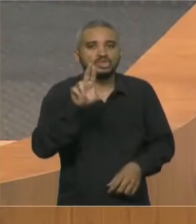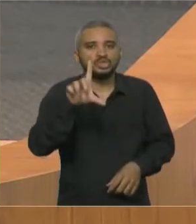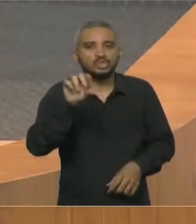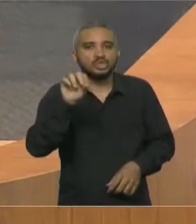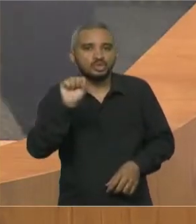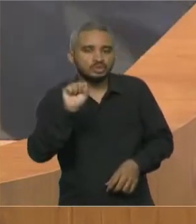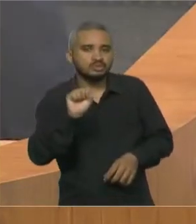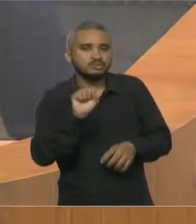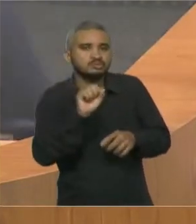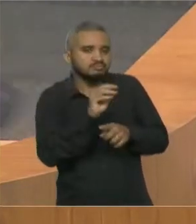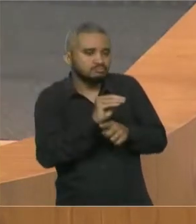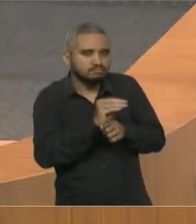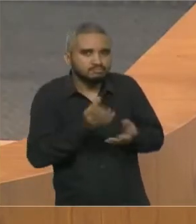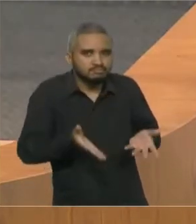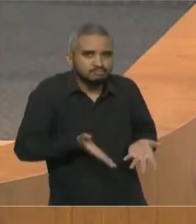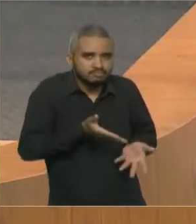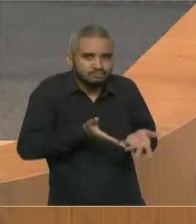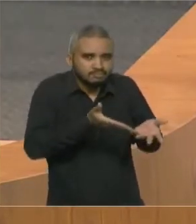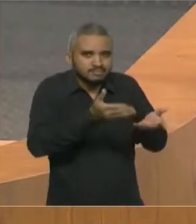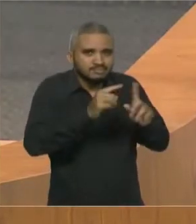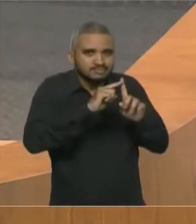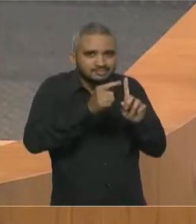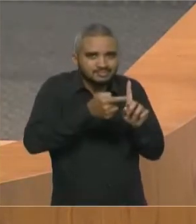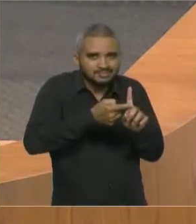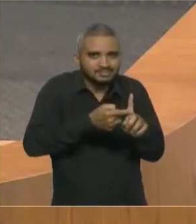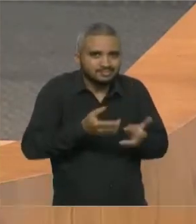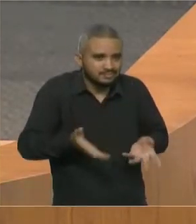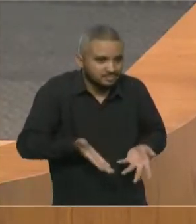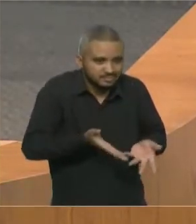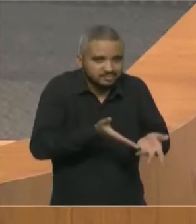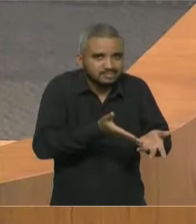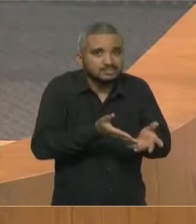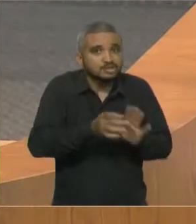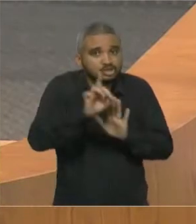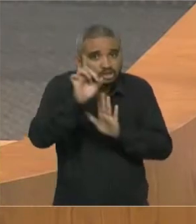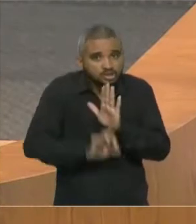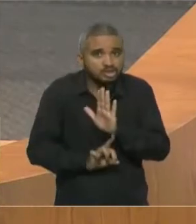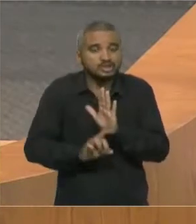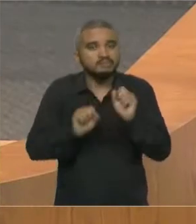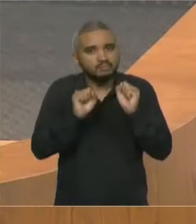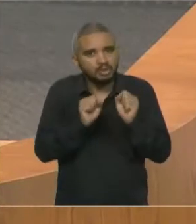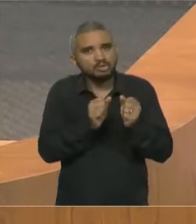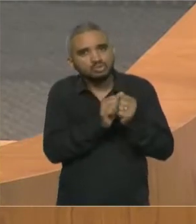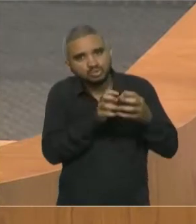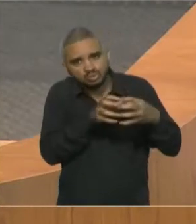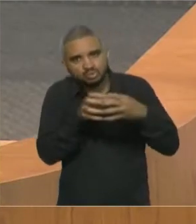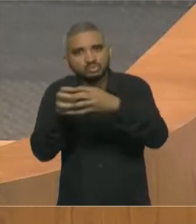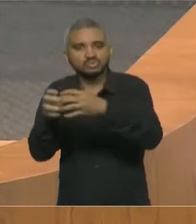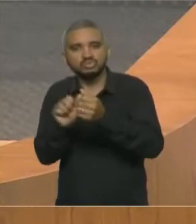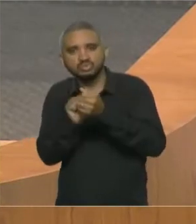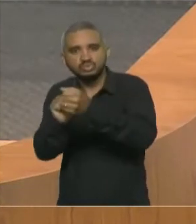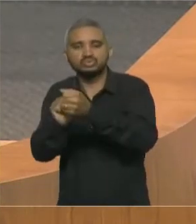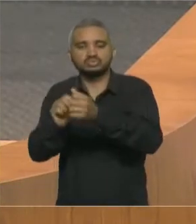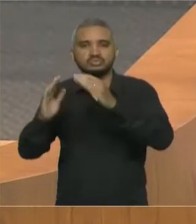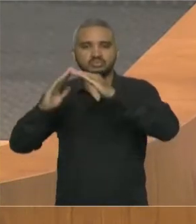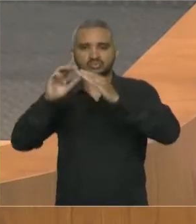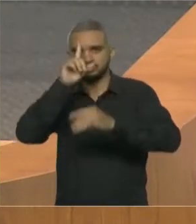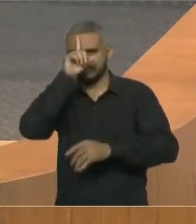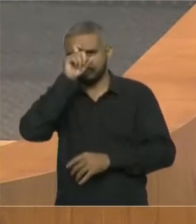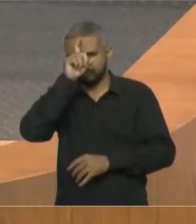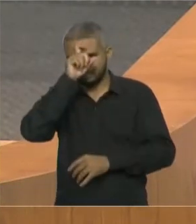estas solicitados durante o período de parto e pós-parto nas maternidades, casa de parto e